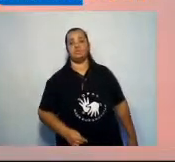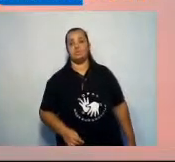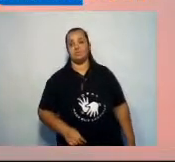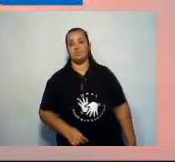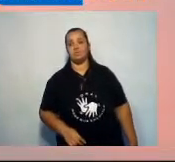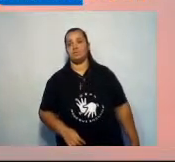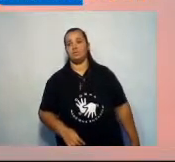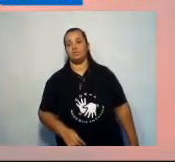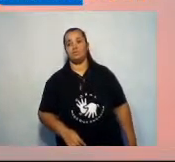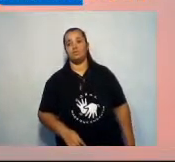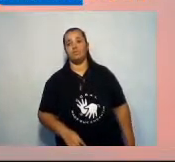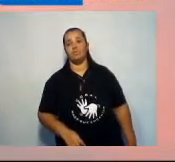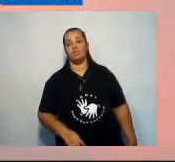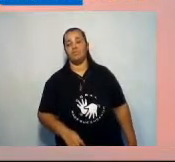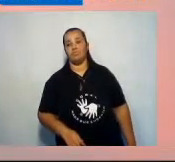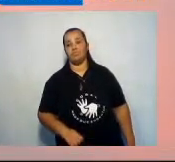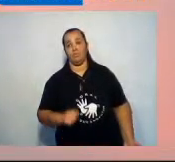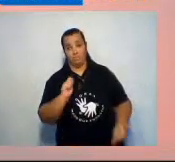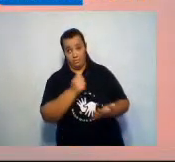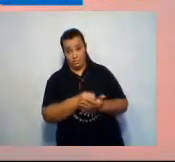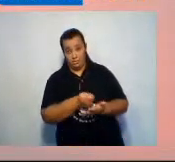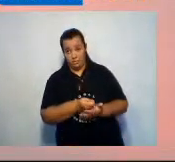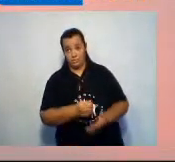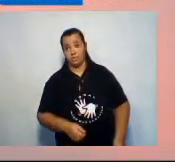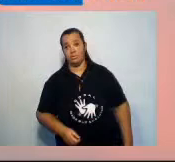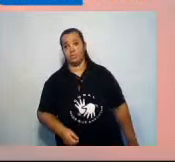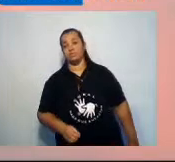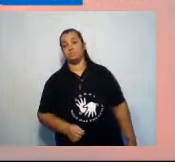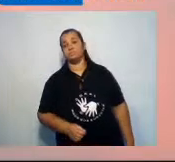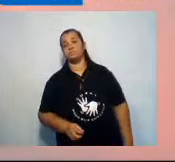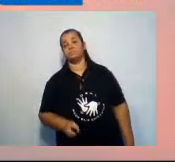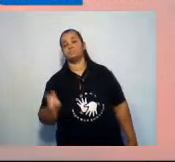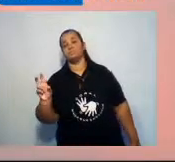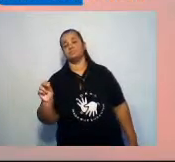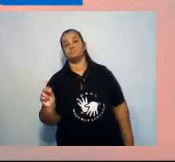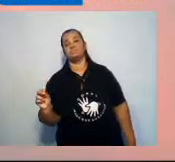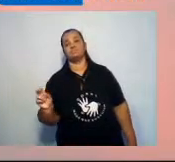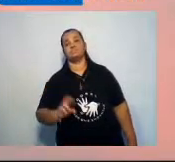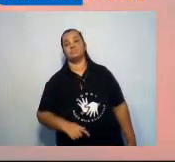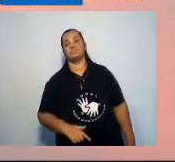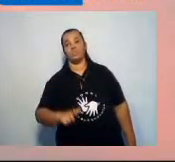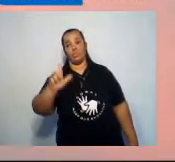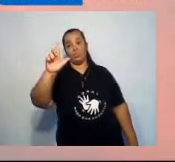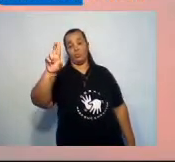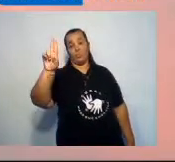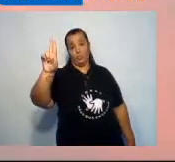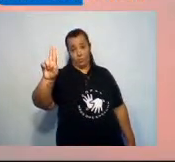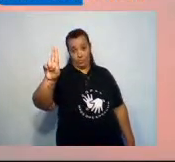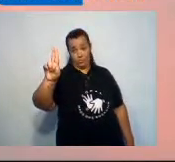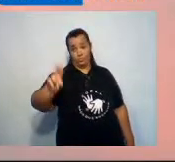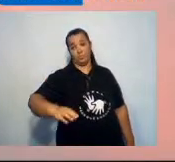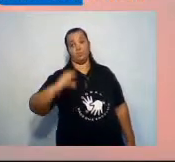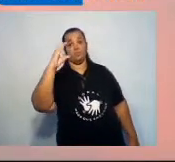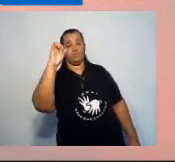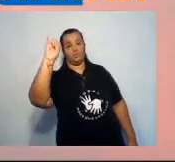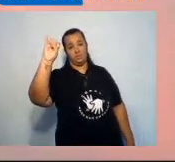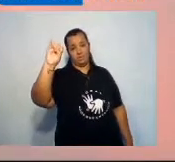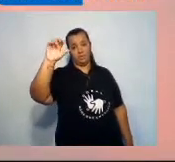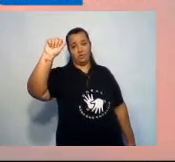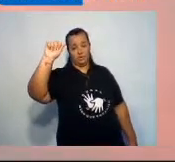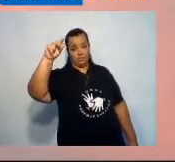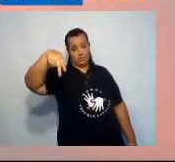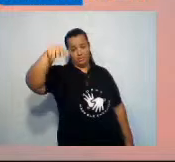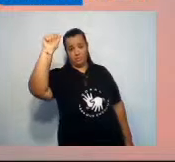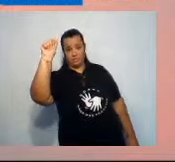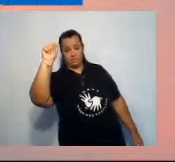levando um Vale Compras da Adega Avenida, para falar, o Cris, por gentileza, R$50. Luciana Biano. Luciana Biano, parabéns aí na